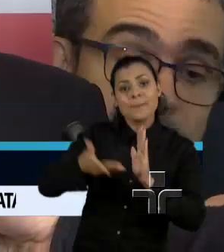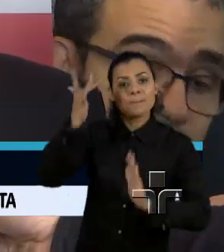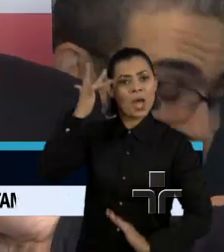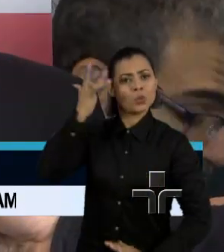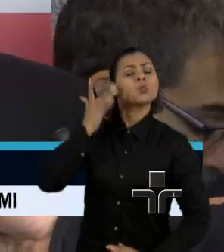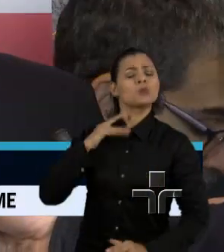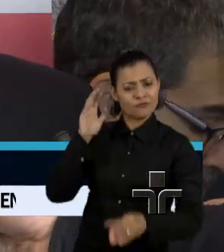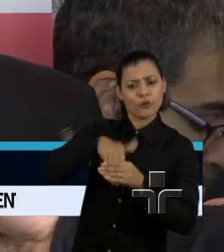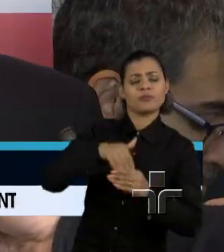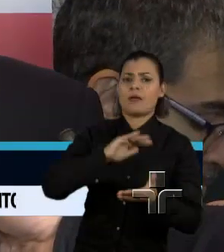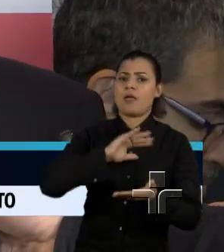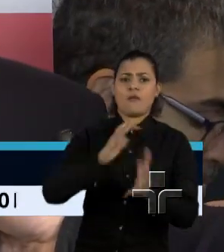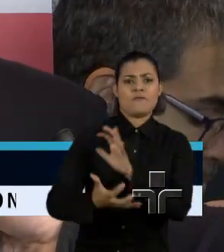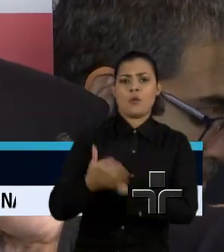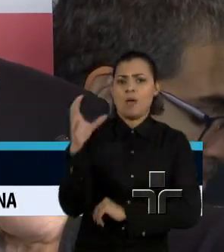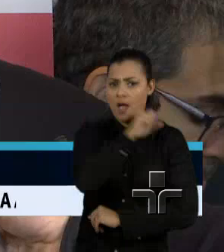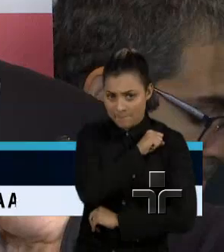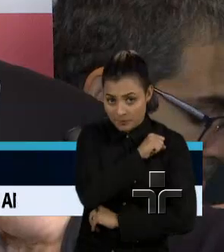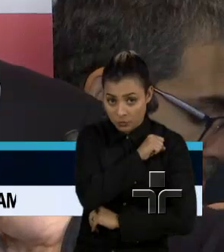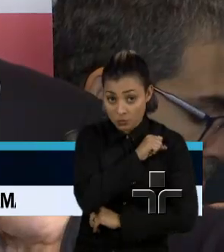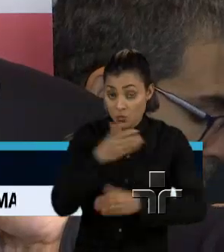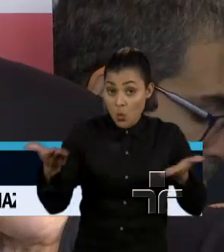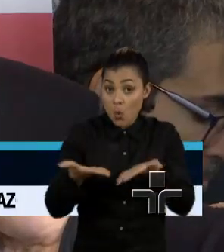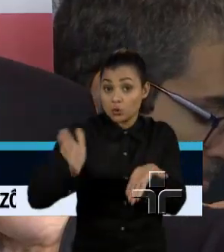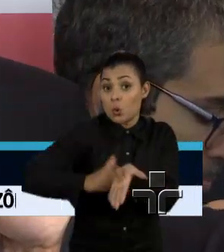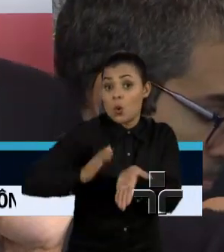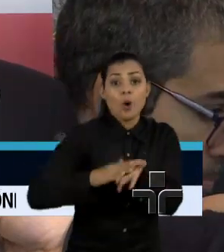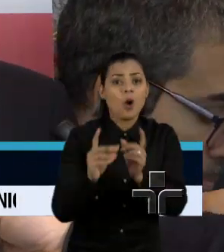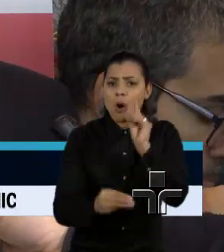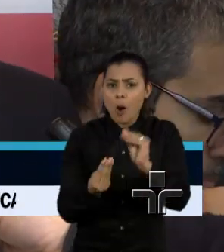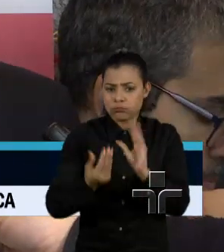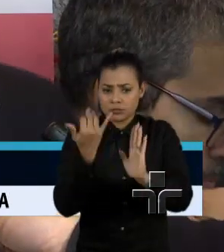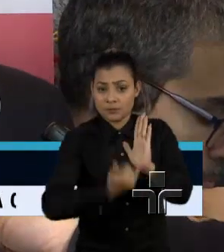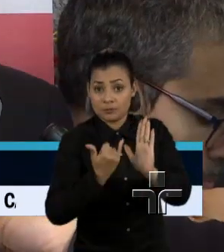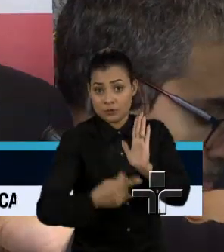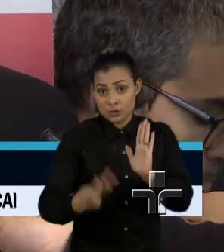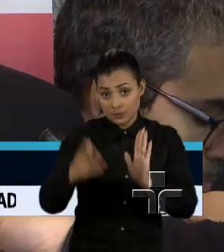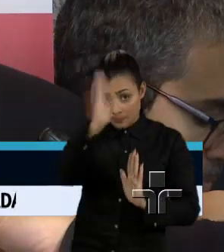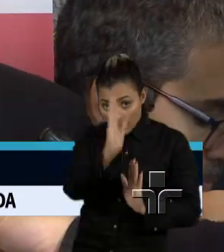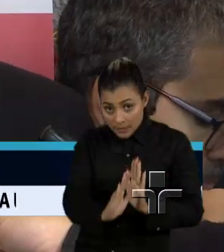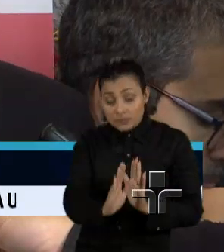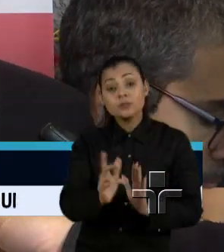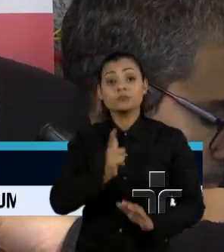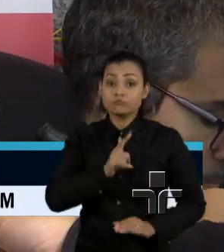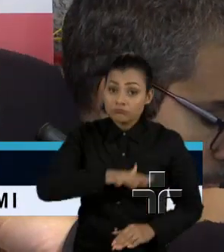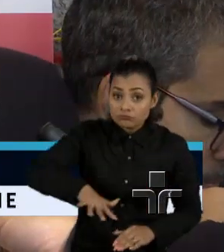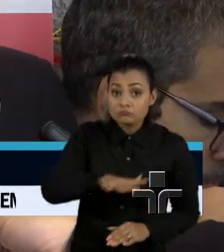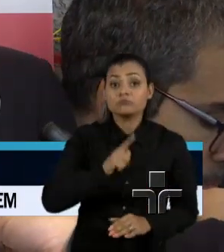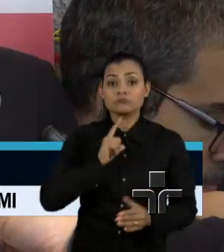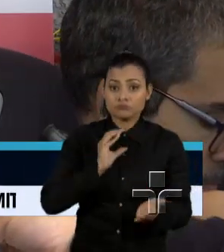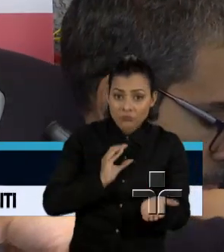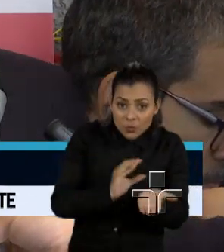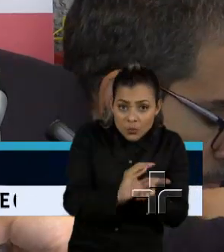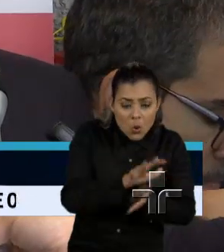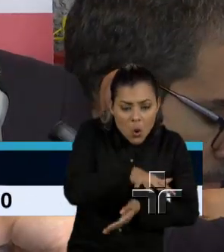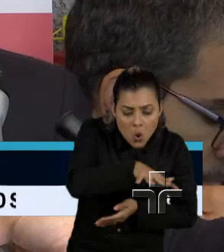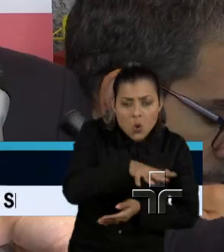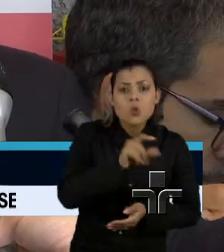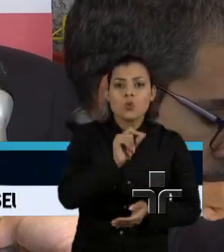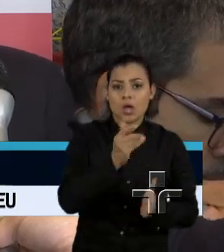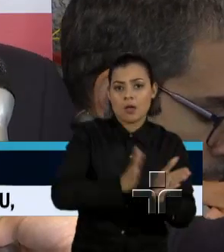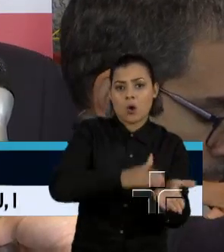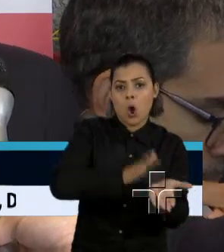para votar a reforma. Hoje, como que é a cobrança dos impostos do Brasil? Um pouco na origem, tem